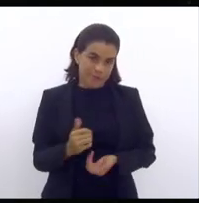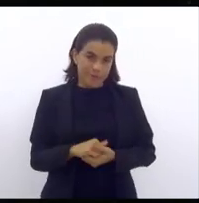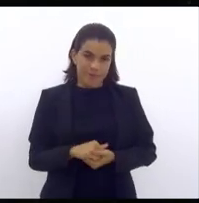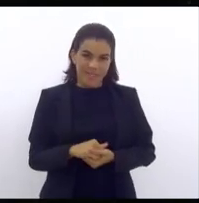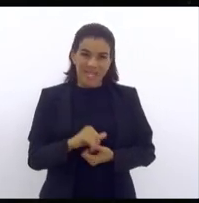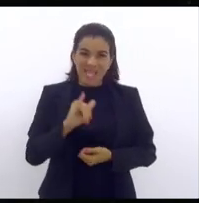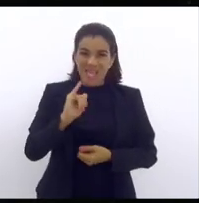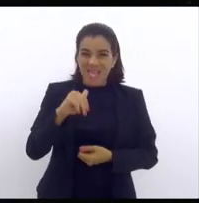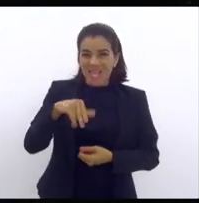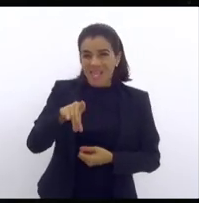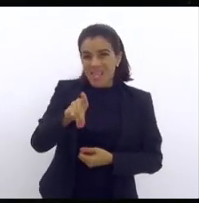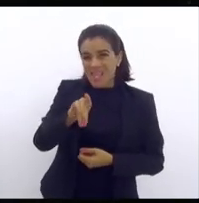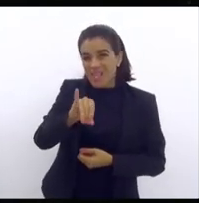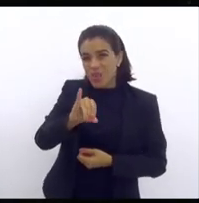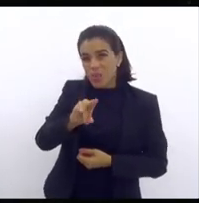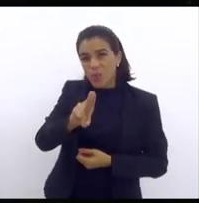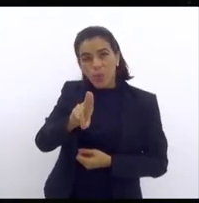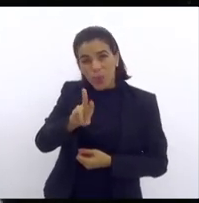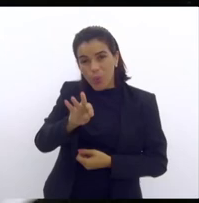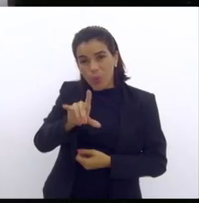Induto para o cara sair e ver a luz do dia?